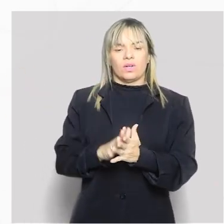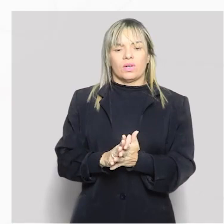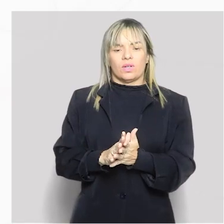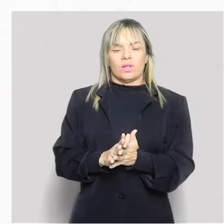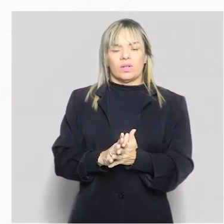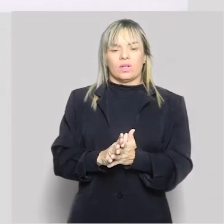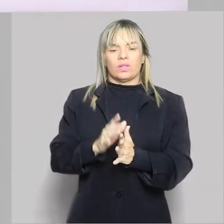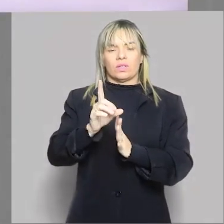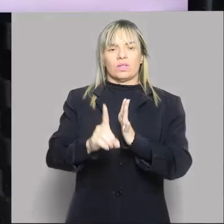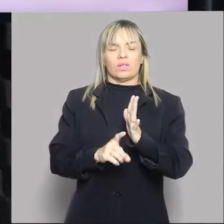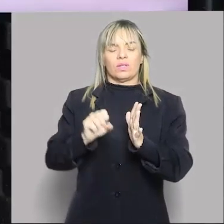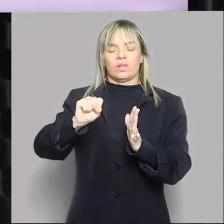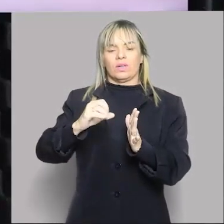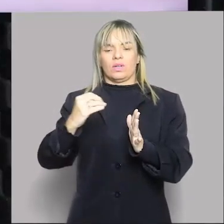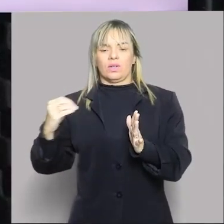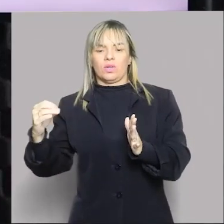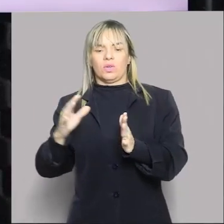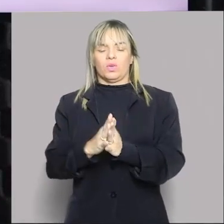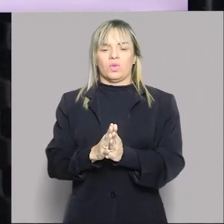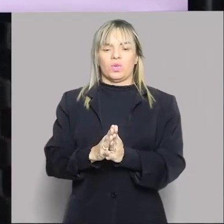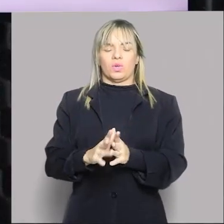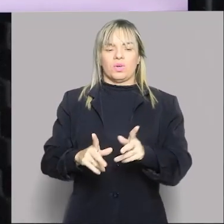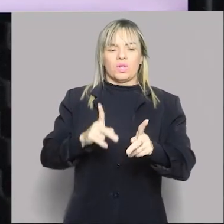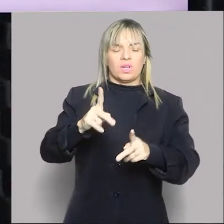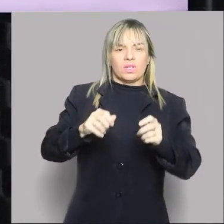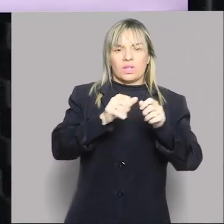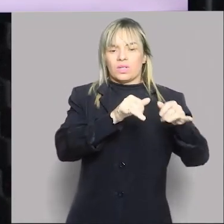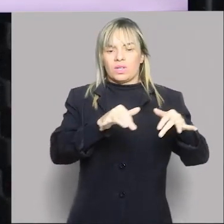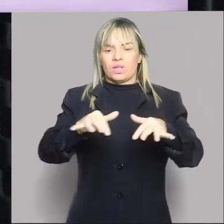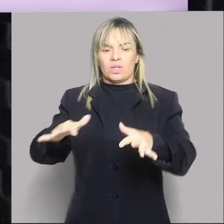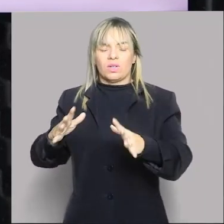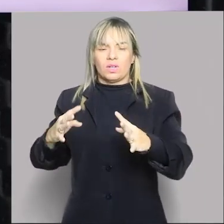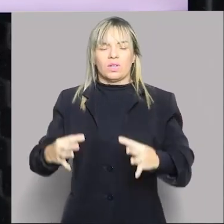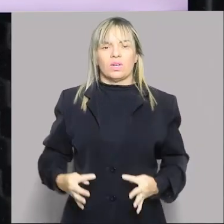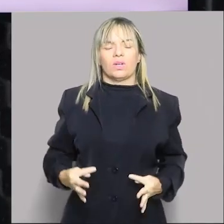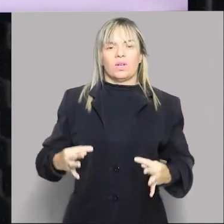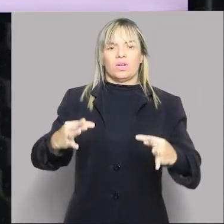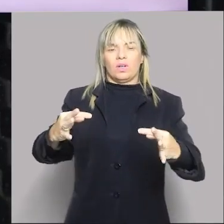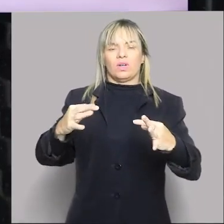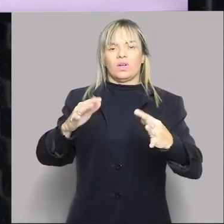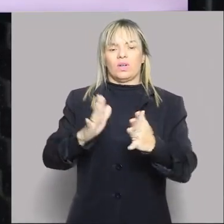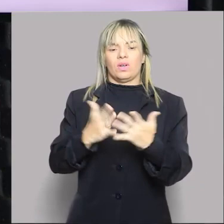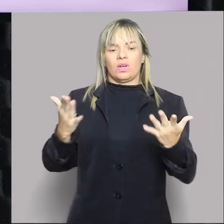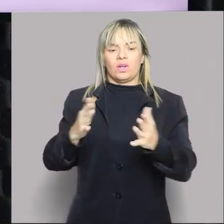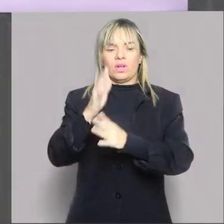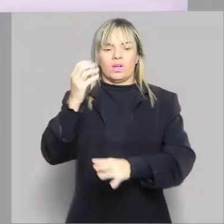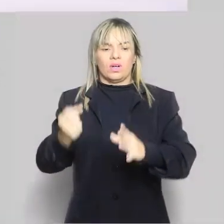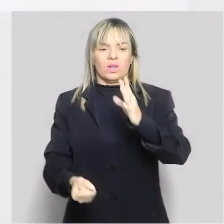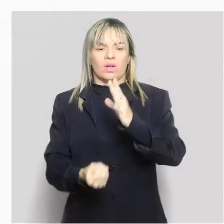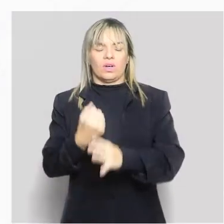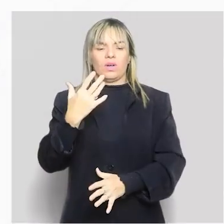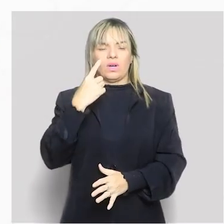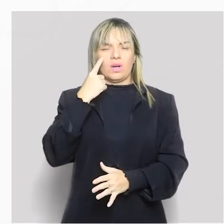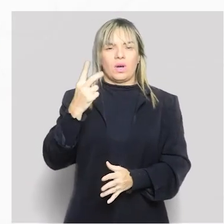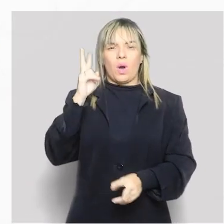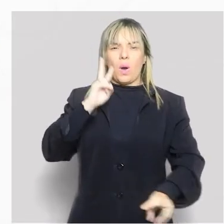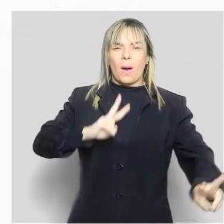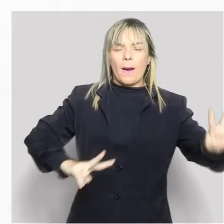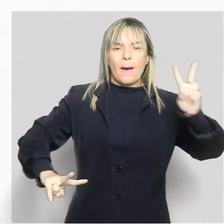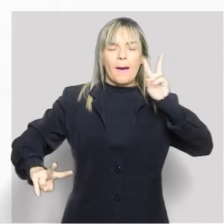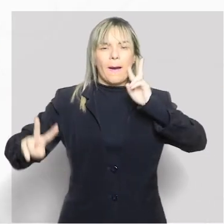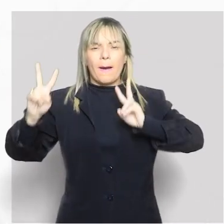hoje é popular. É você usar os mecanismos das tecnologias ativas e criar obras que podem ser